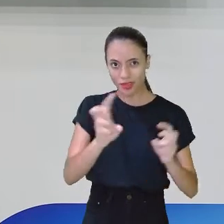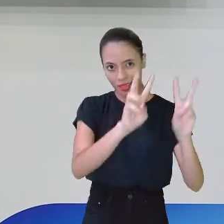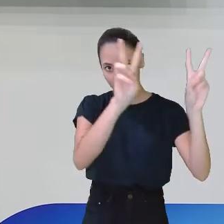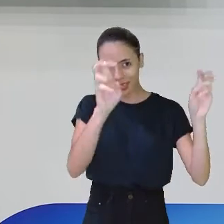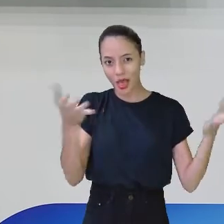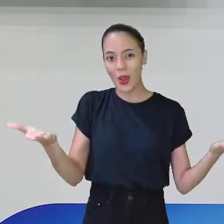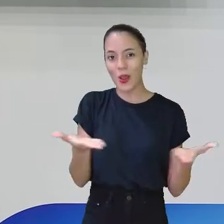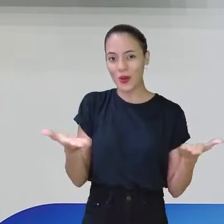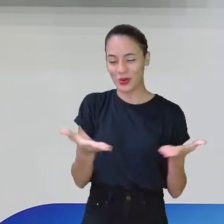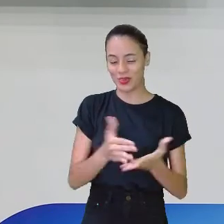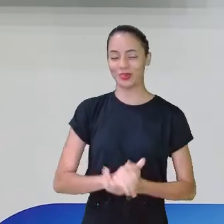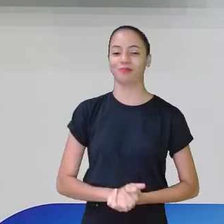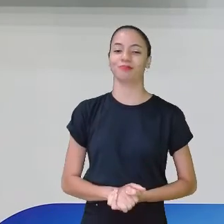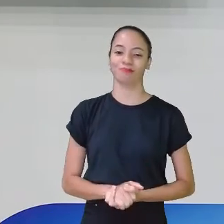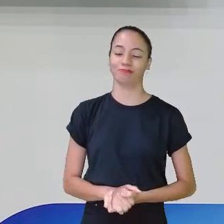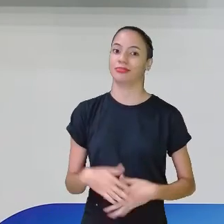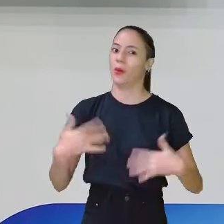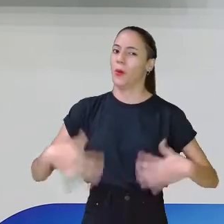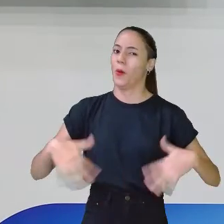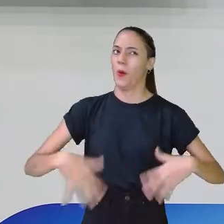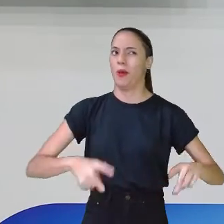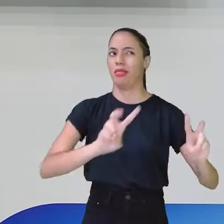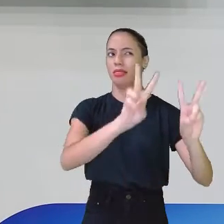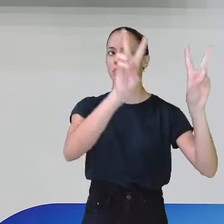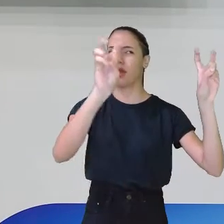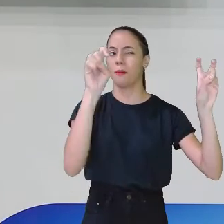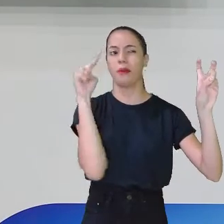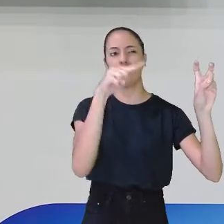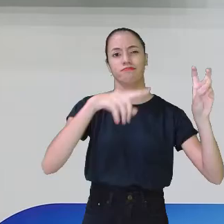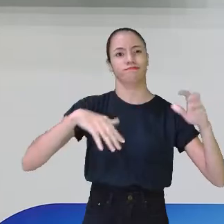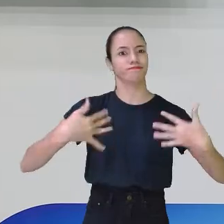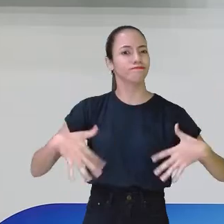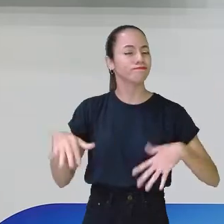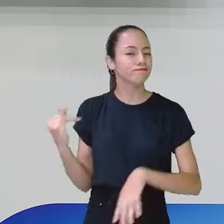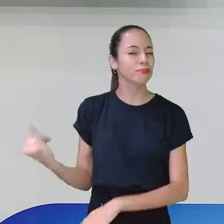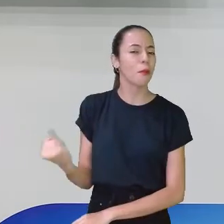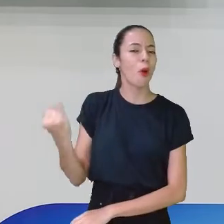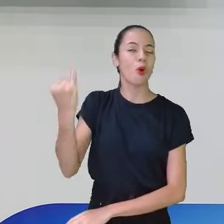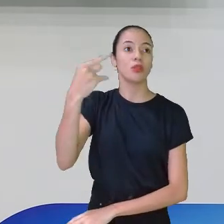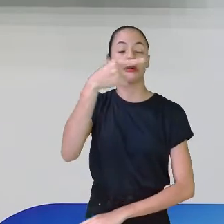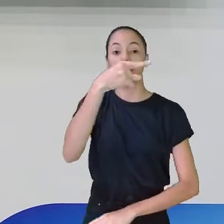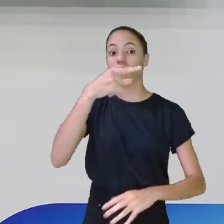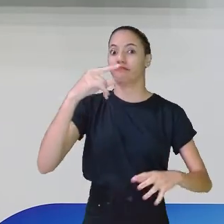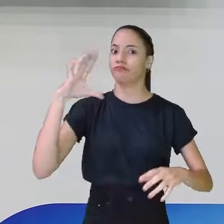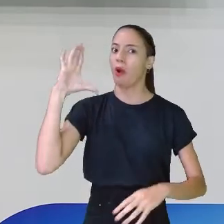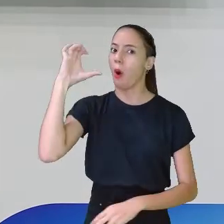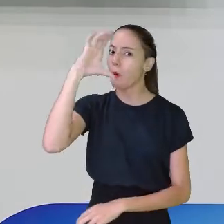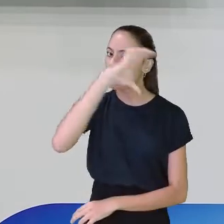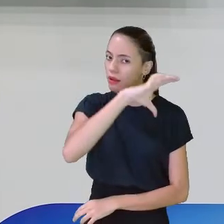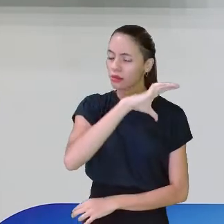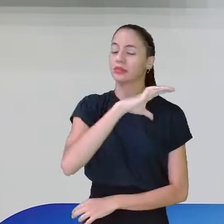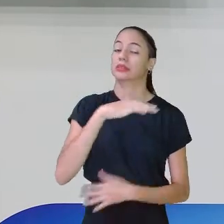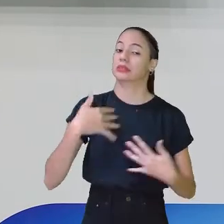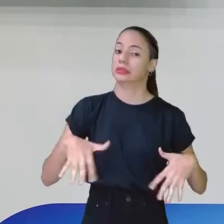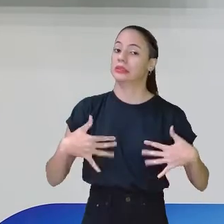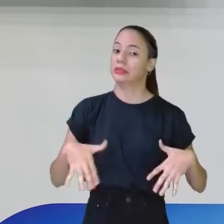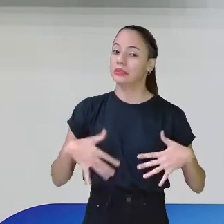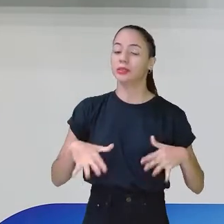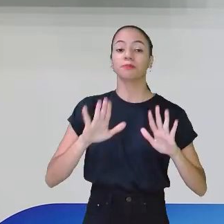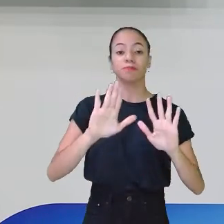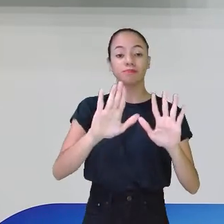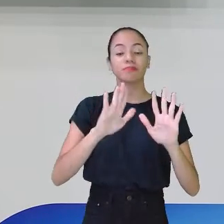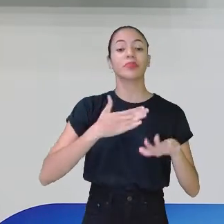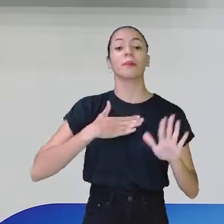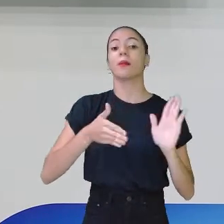tema, o tema da aula. Um tema muito importante, um tema complexo. A ideia aqui, não é